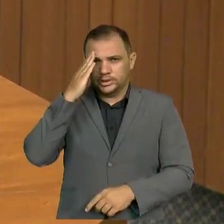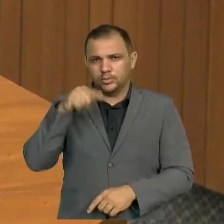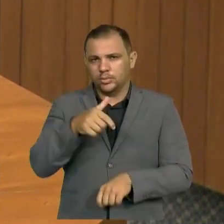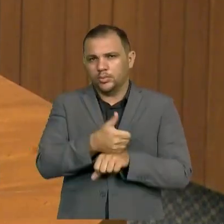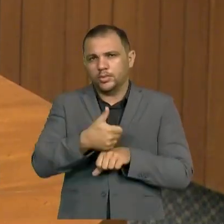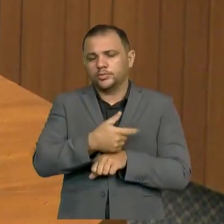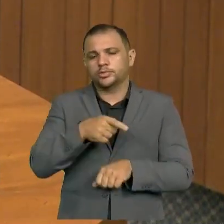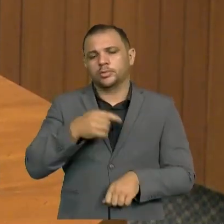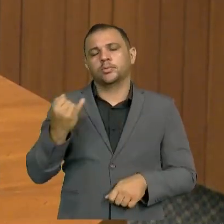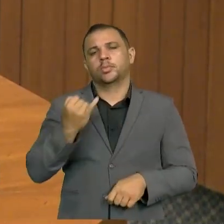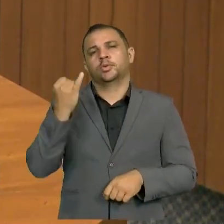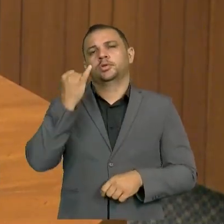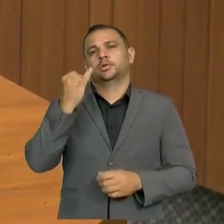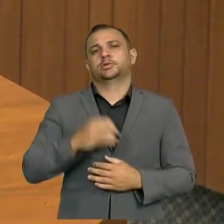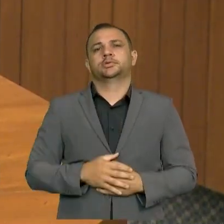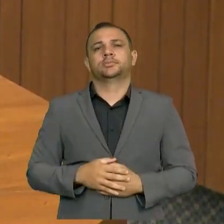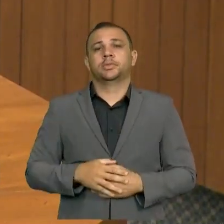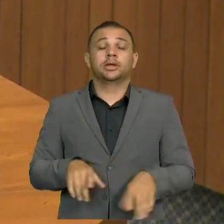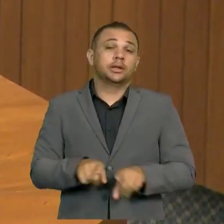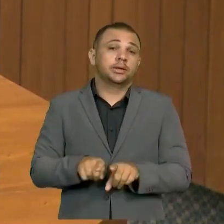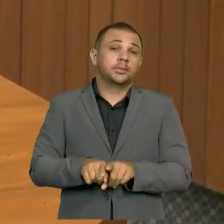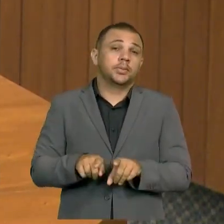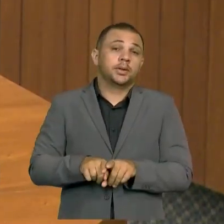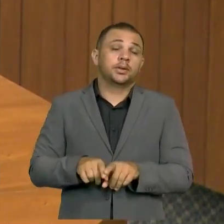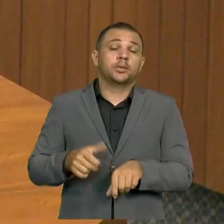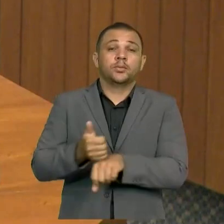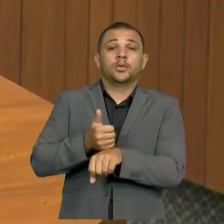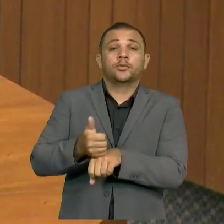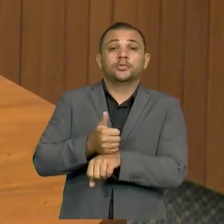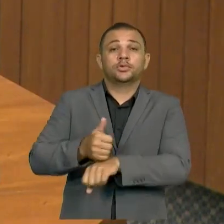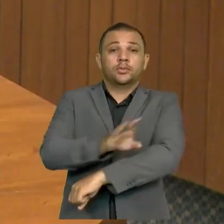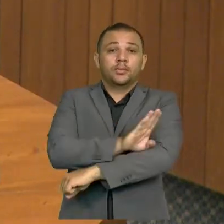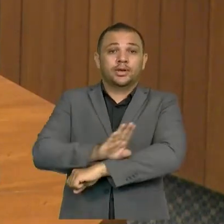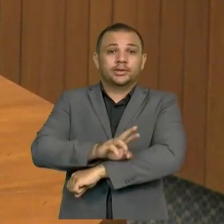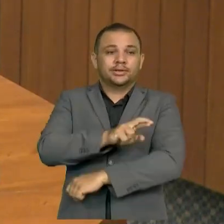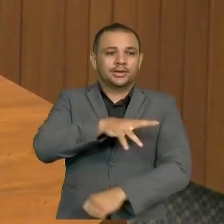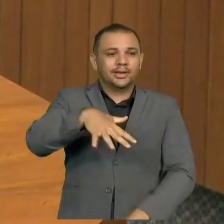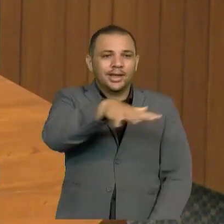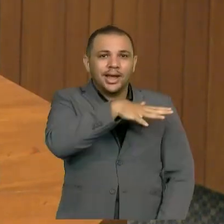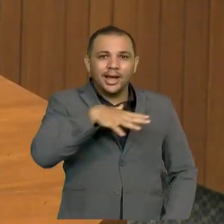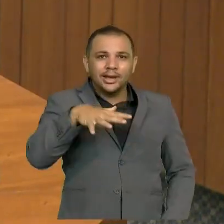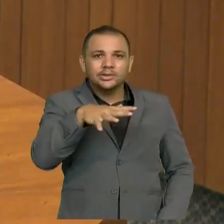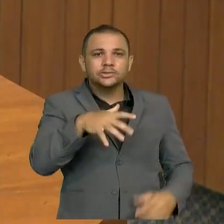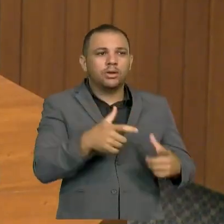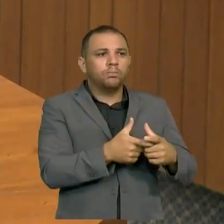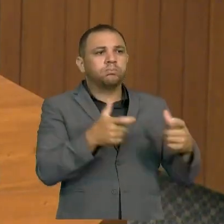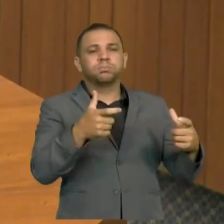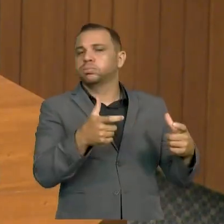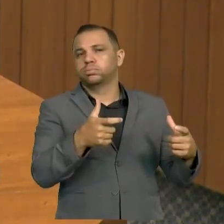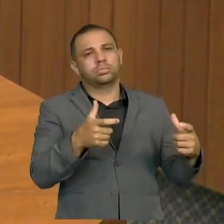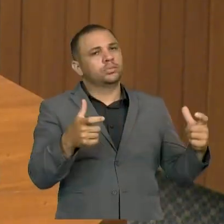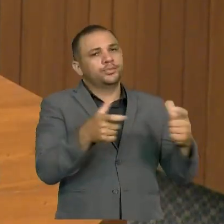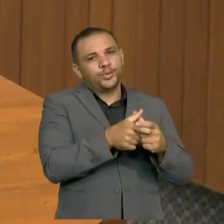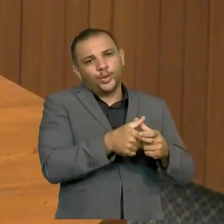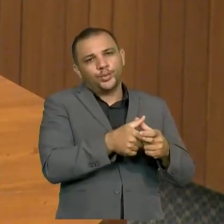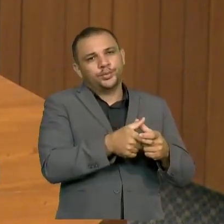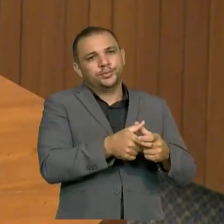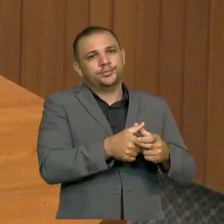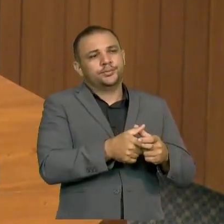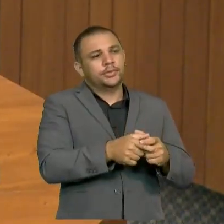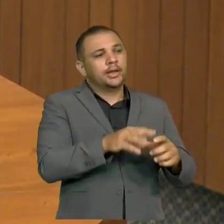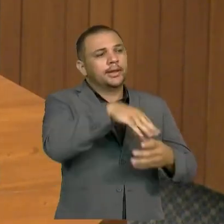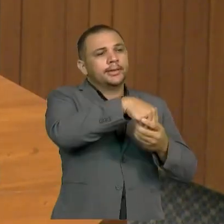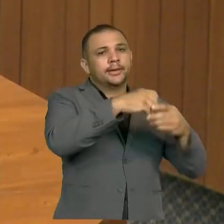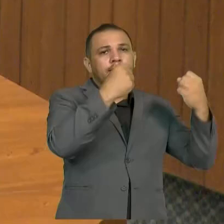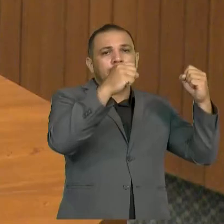não temos profissionais com bacharelado na nossa região suficiente para atender as muitas academias. Só em